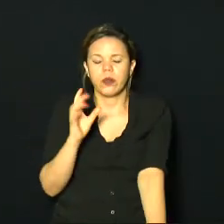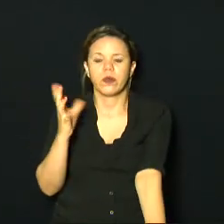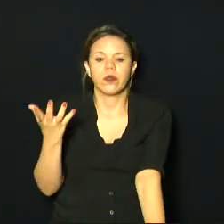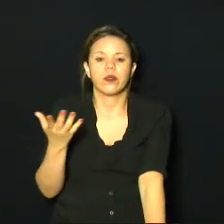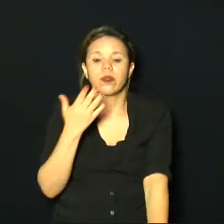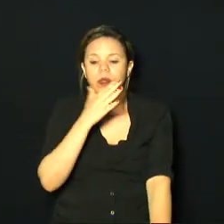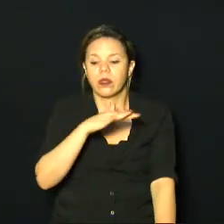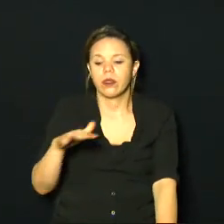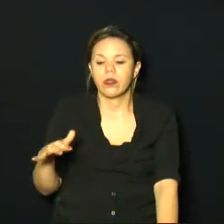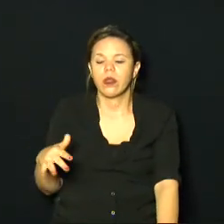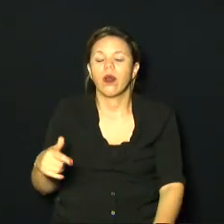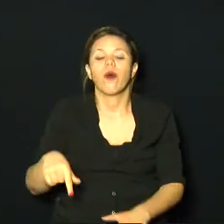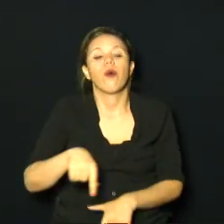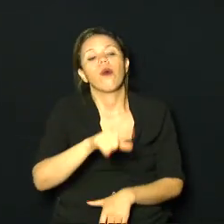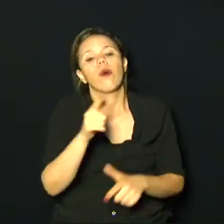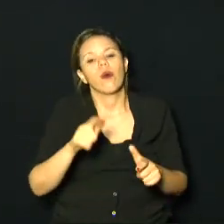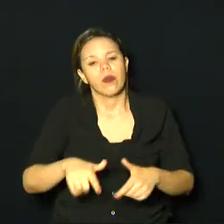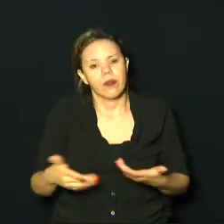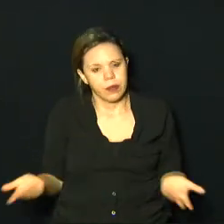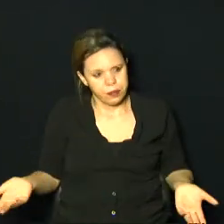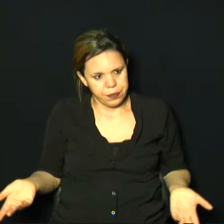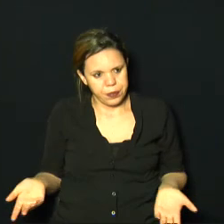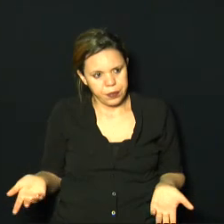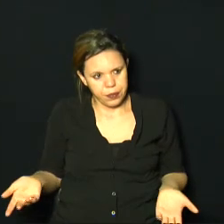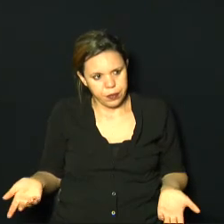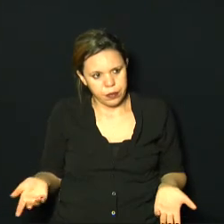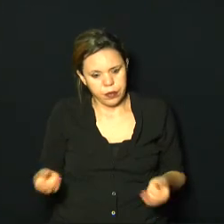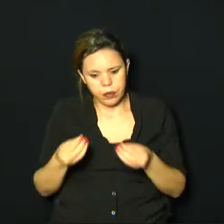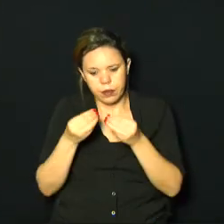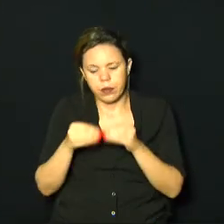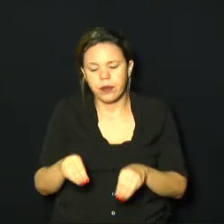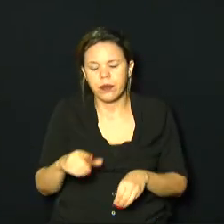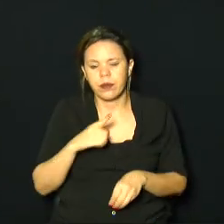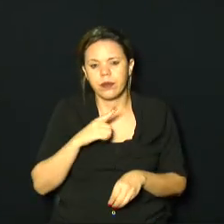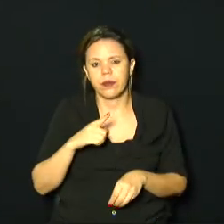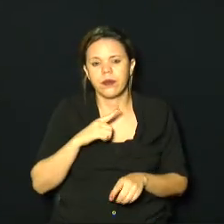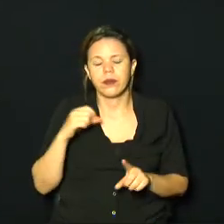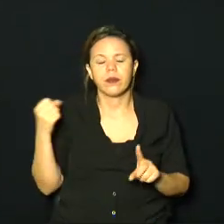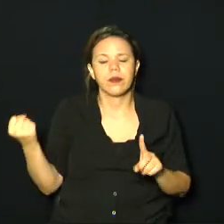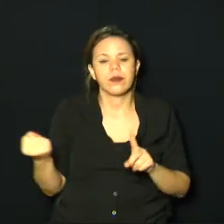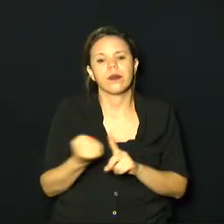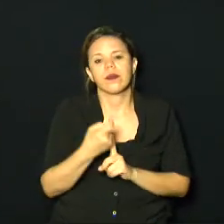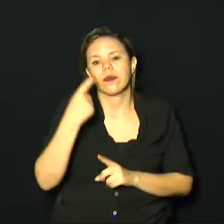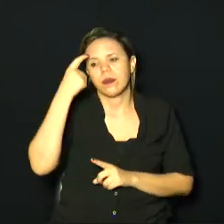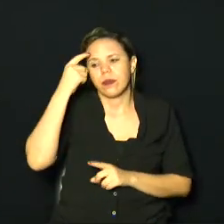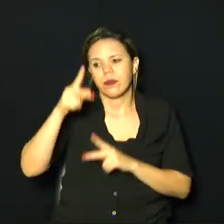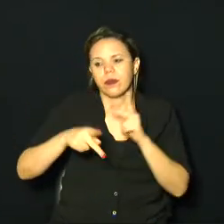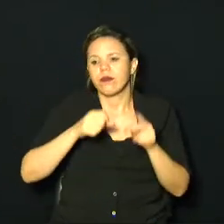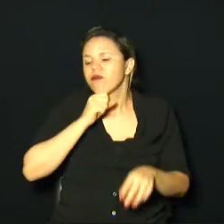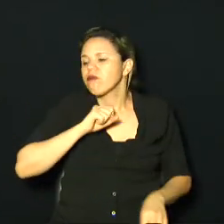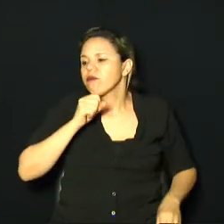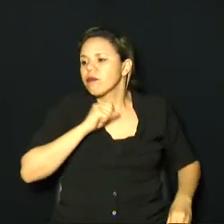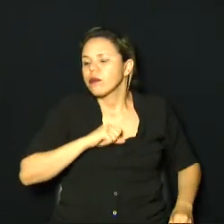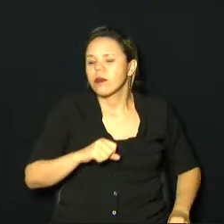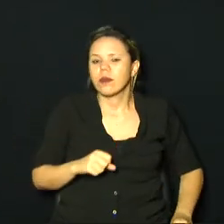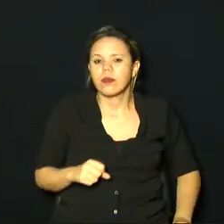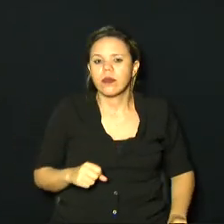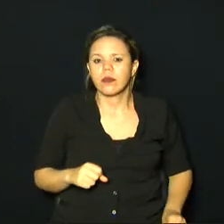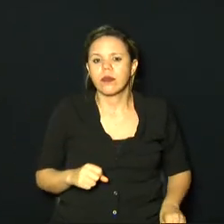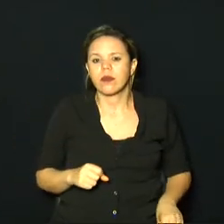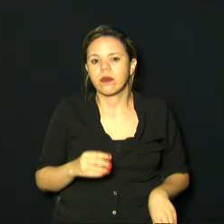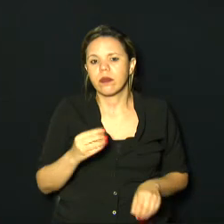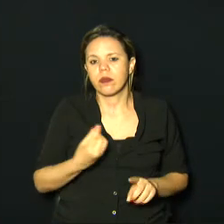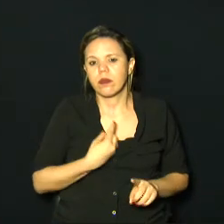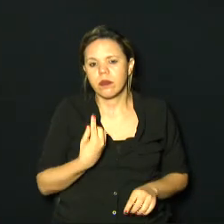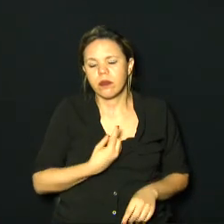essas crianças, para onde elas vão, né, que impacto isso vai ter para a assistência, pensando para os idosos, que situação de desamparo